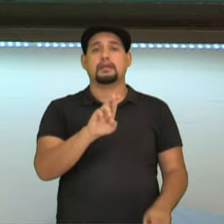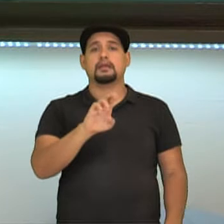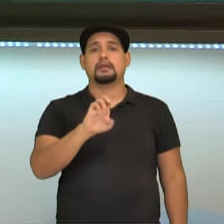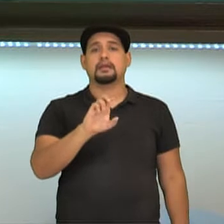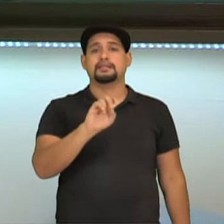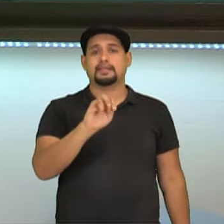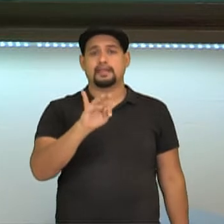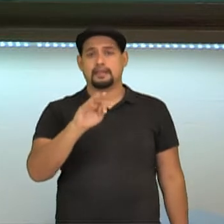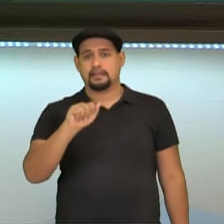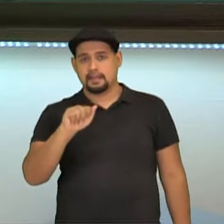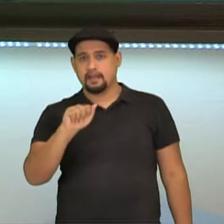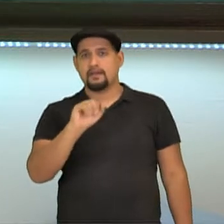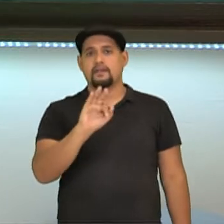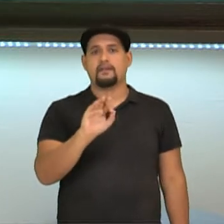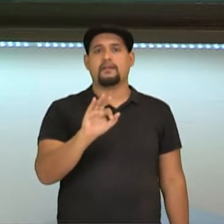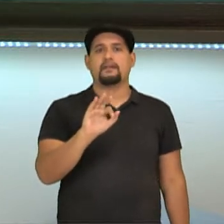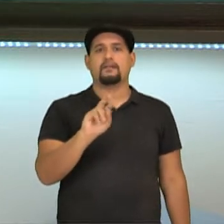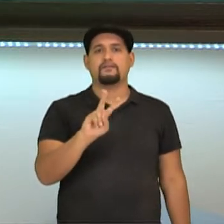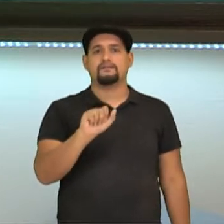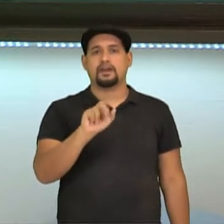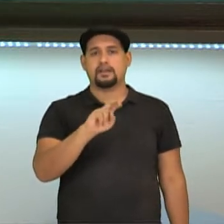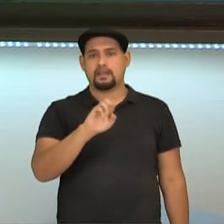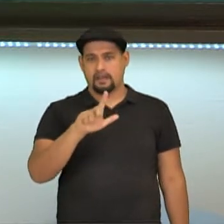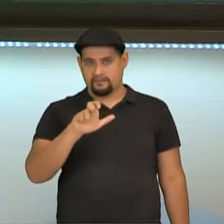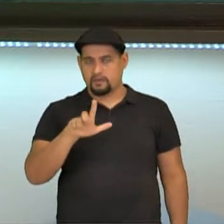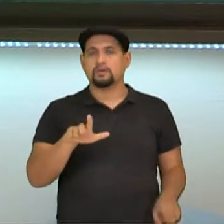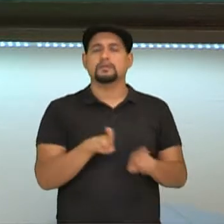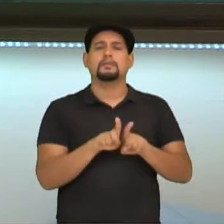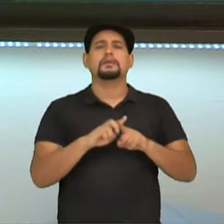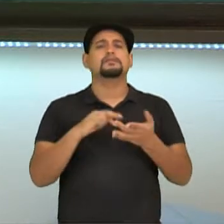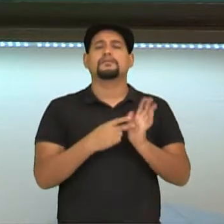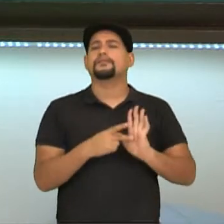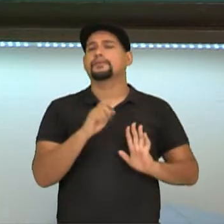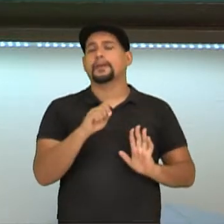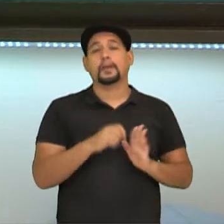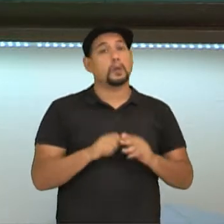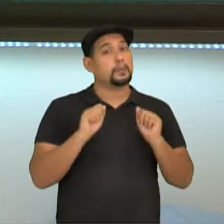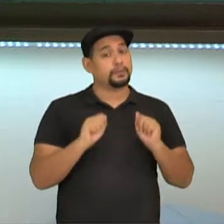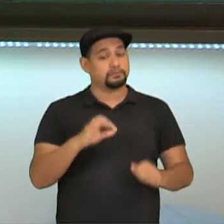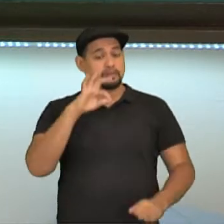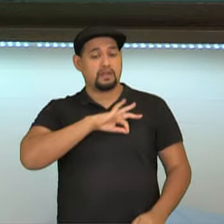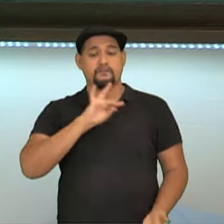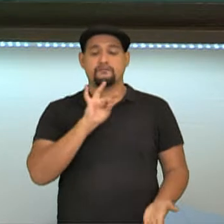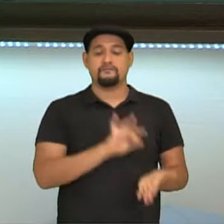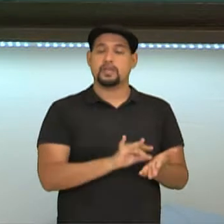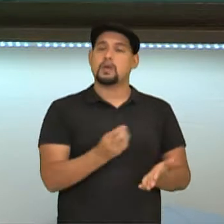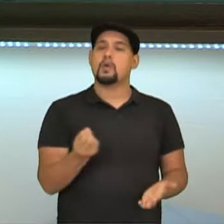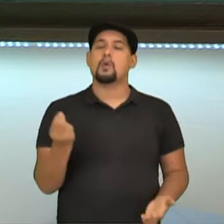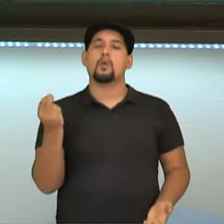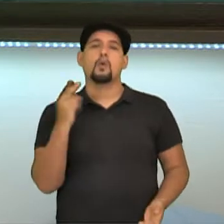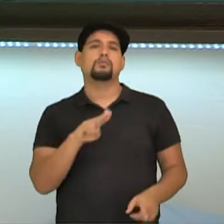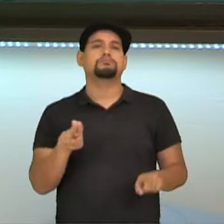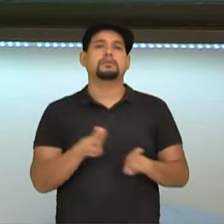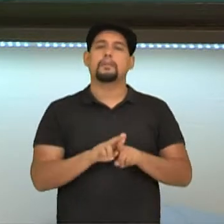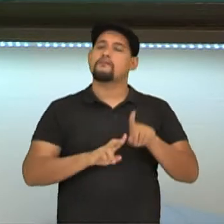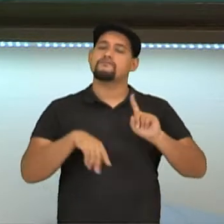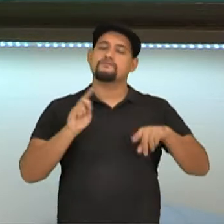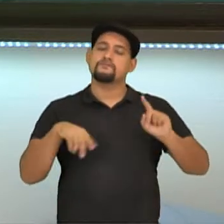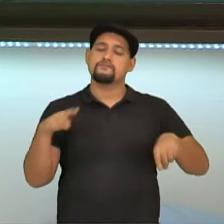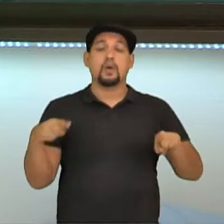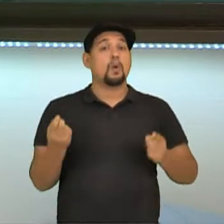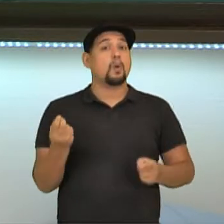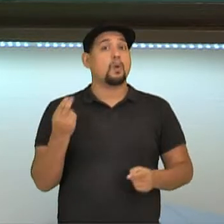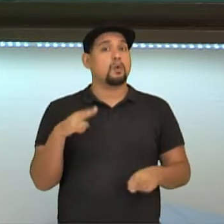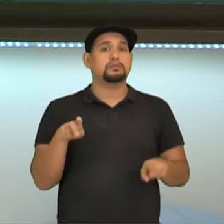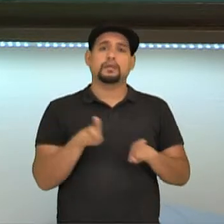despesas também, que as despesas a gente falou no vídeo passado, que elas podem ser fixas, elas podem ser variáveis ou elas